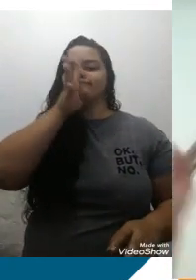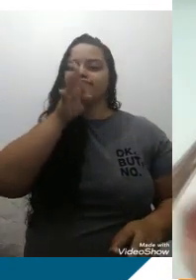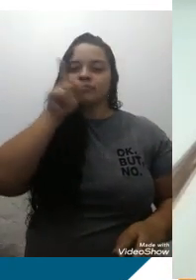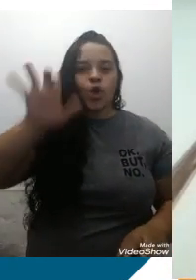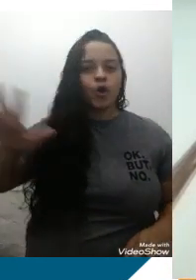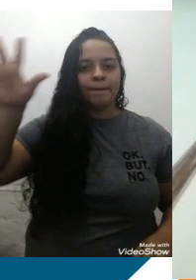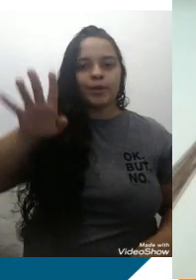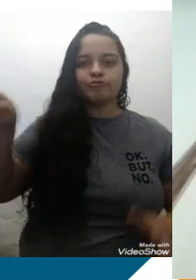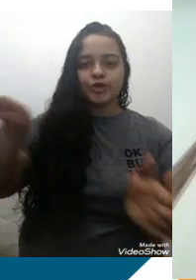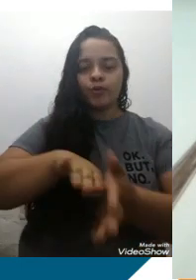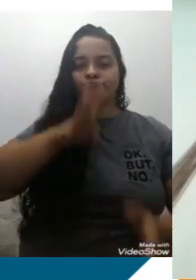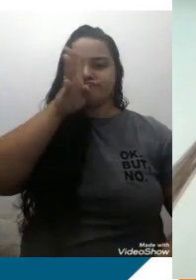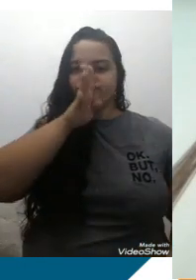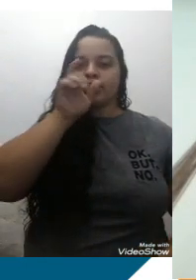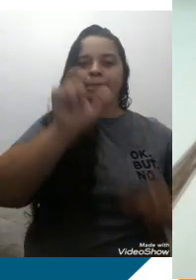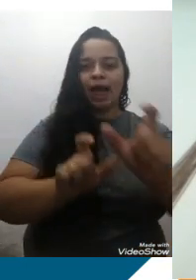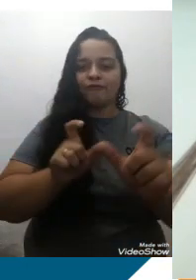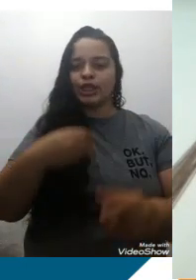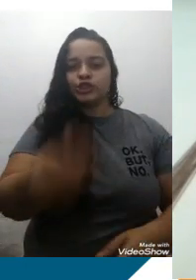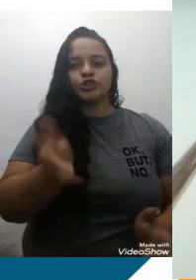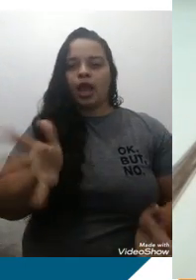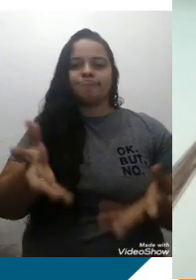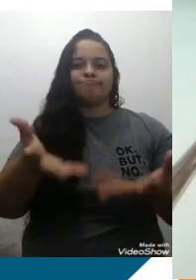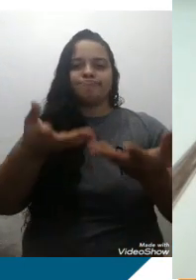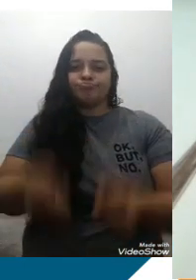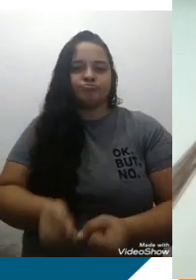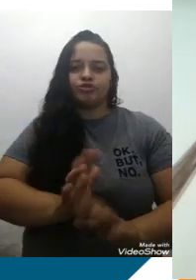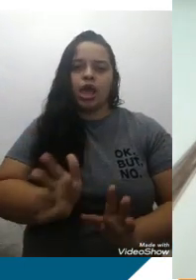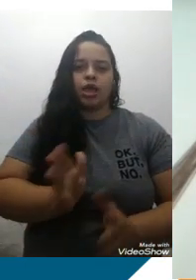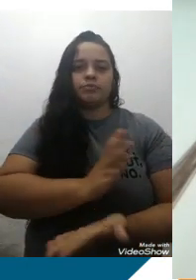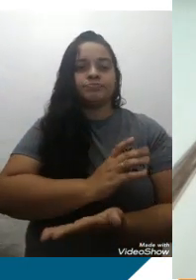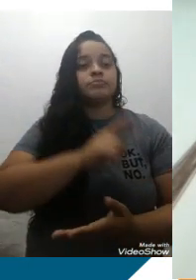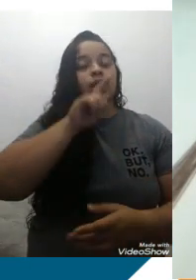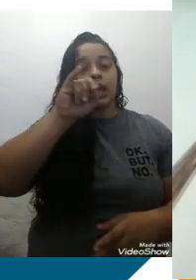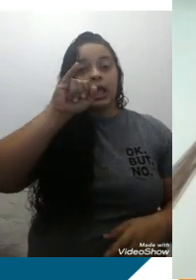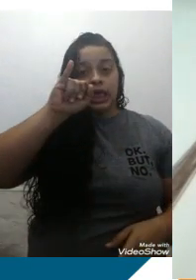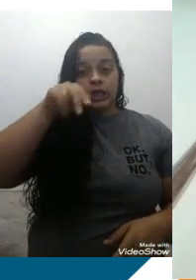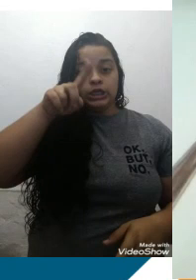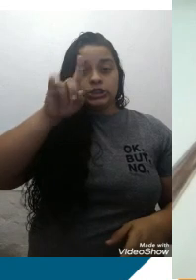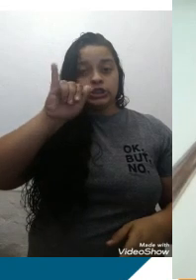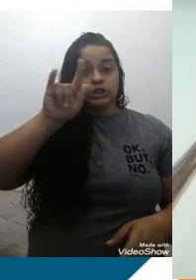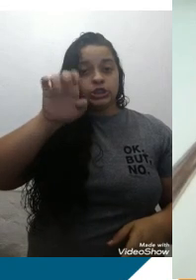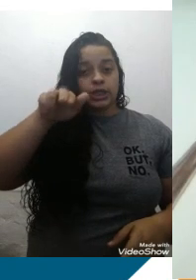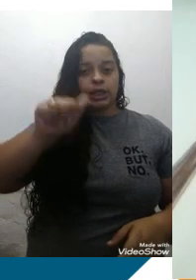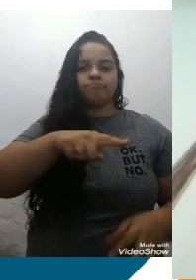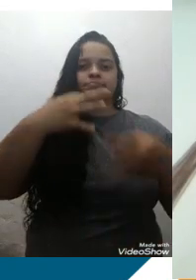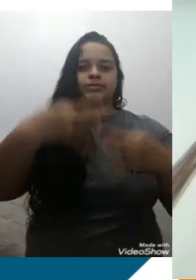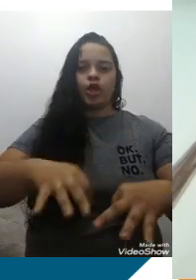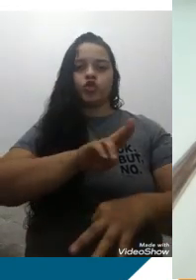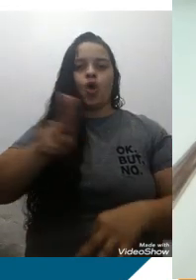das Índias, lá na Ásia. A palavra indígena, ela não tem a ver com isso. A palavra indígena, ela quer dizer nativo da terra,